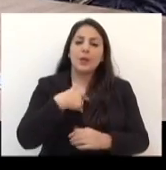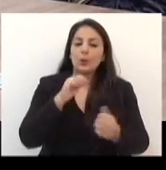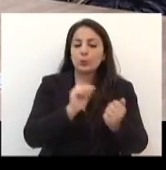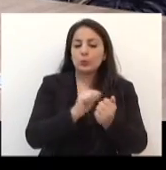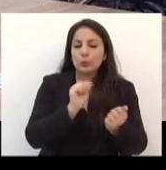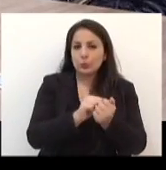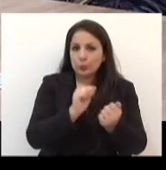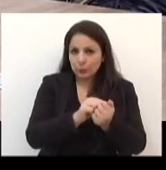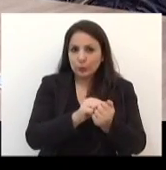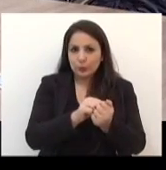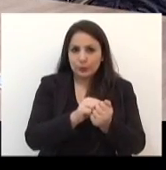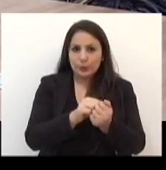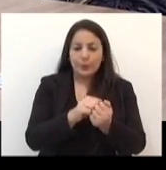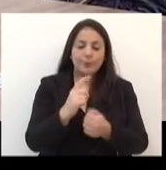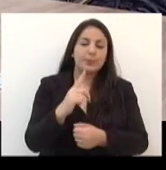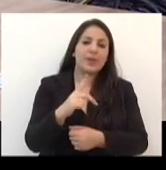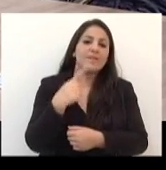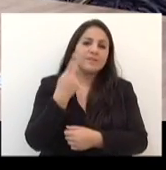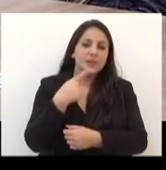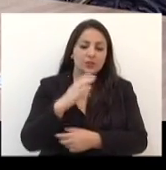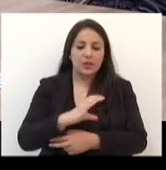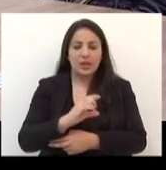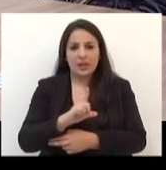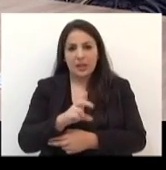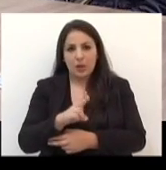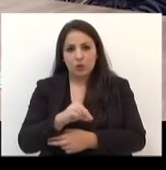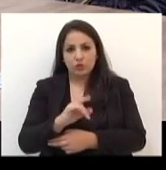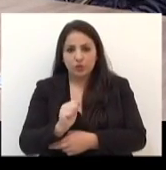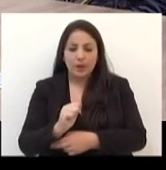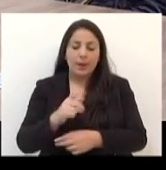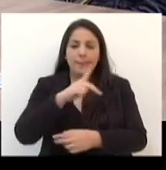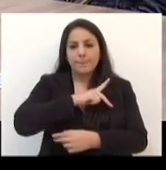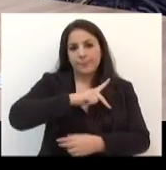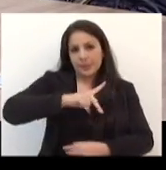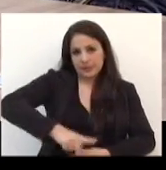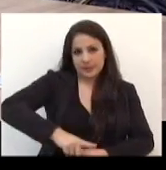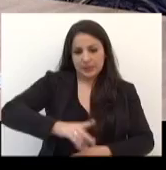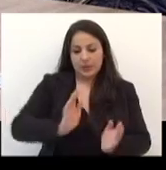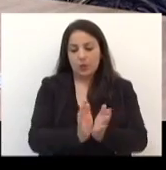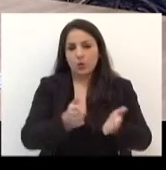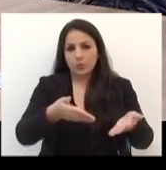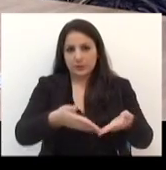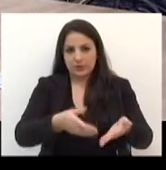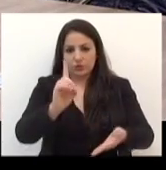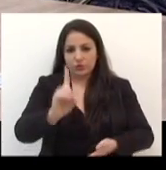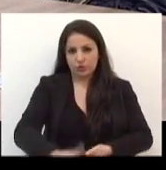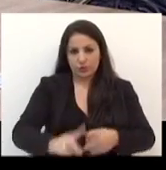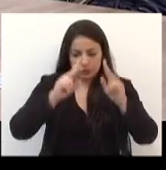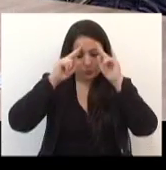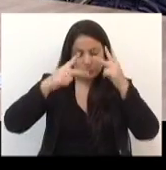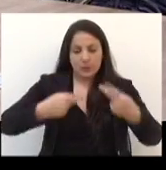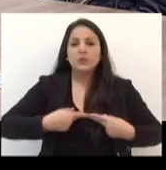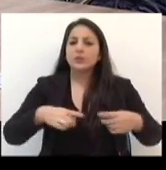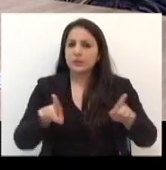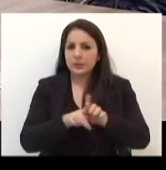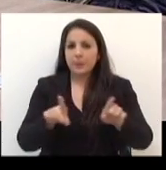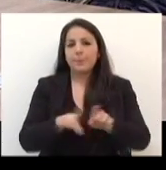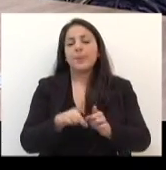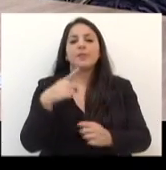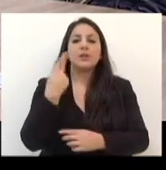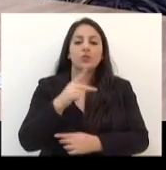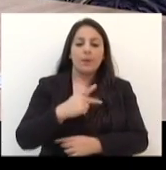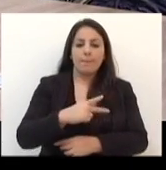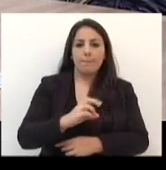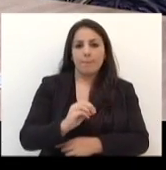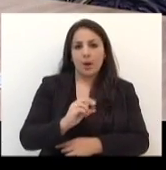com a vereadora Cláudia Furlaneto, presidente da Comissão de Direitos Humanos, e também o vereador Paulo Pontual.